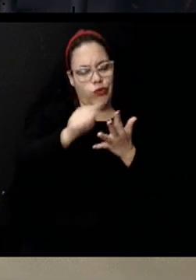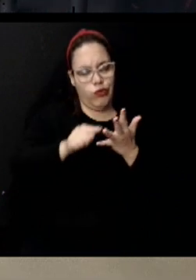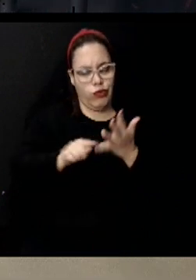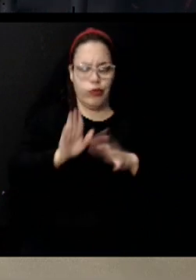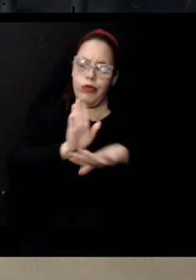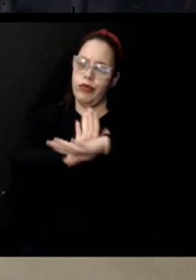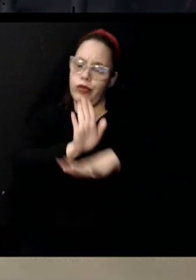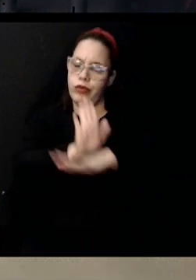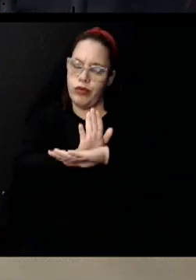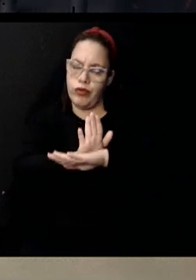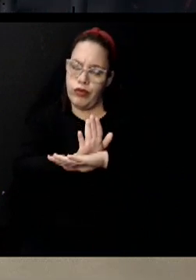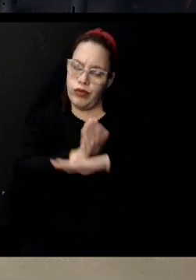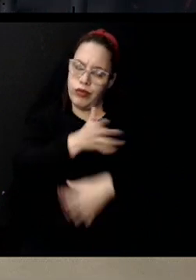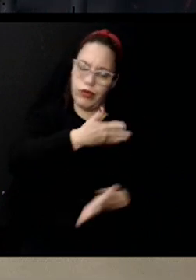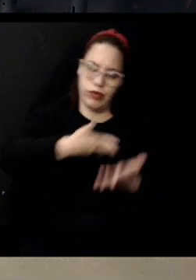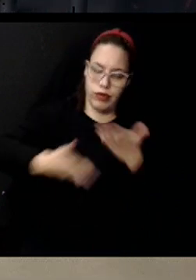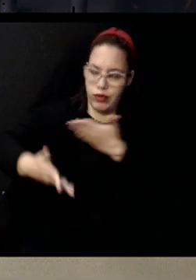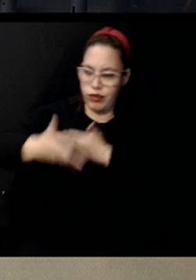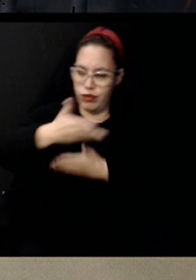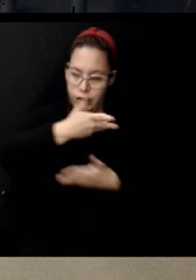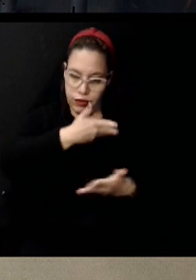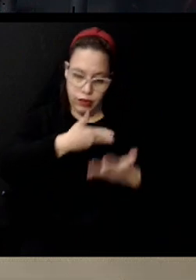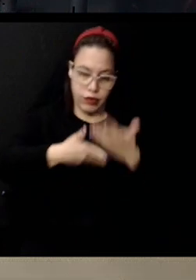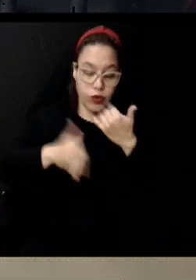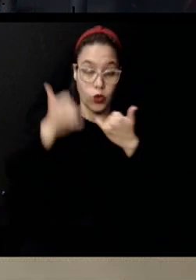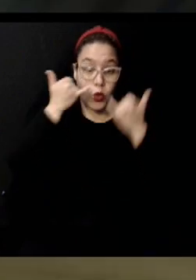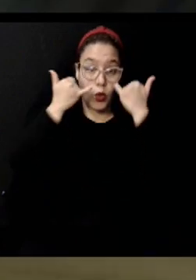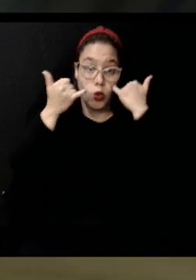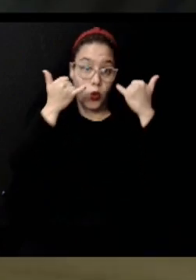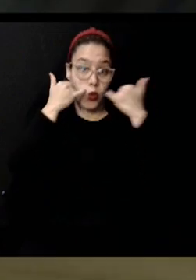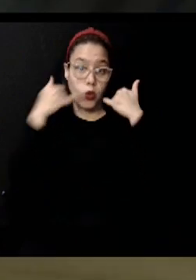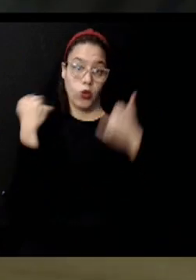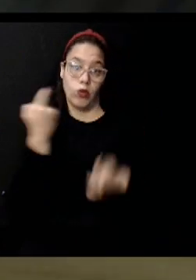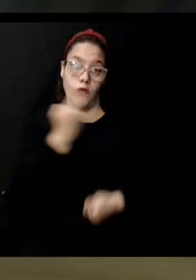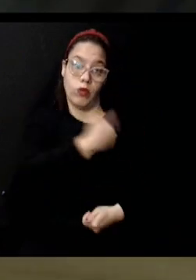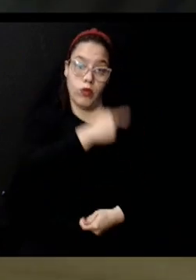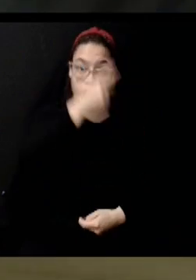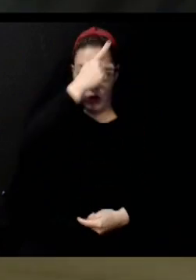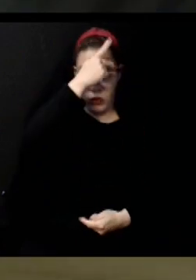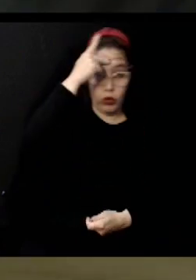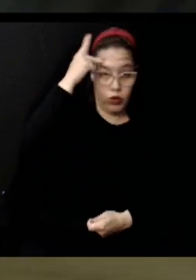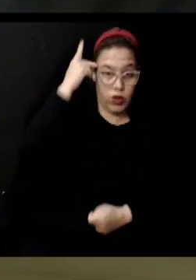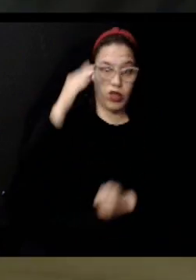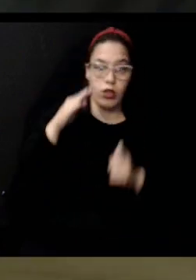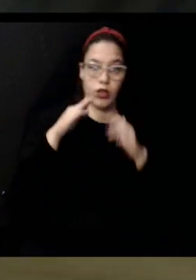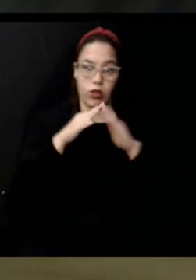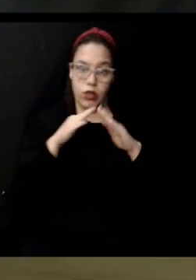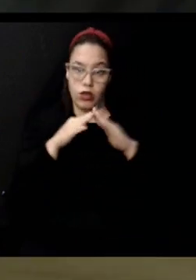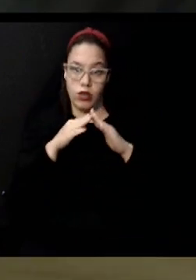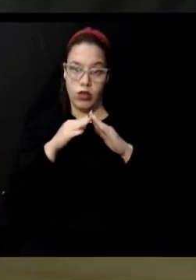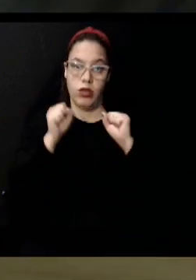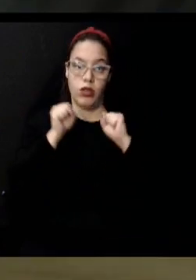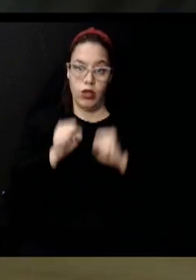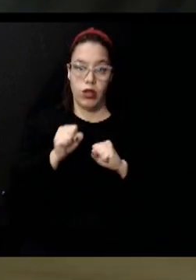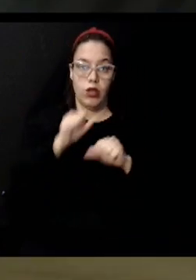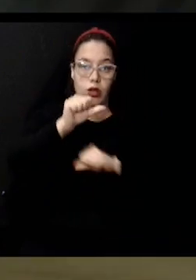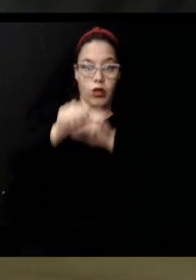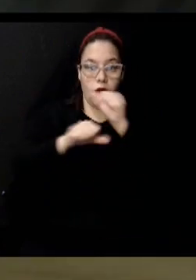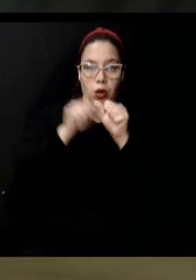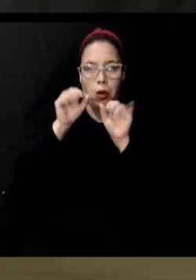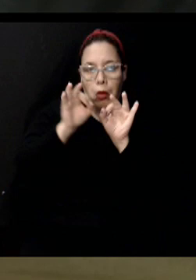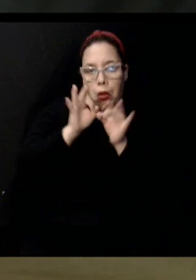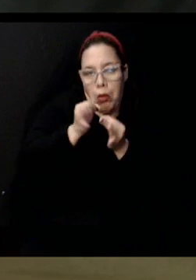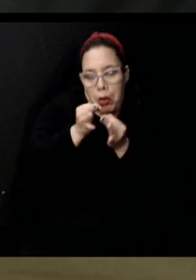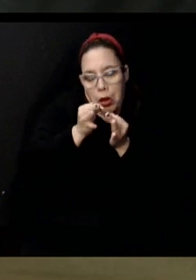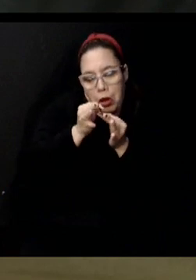Uhum. colaborando, levando informação para nós, para as pessoas de casa e para que a gente possa fazer uma mudança pequenininha que seja,